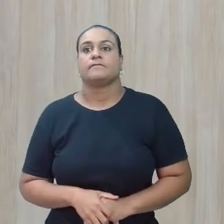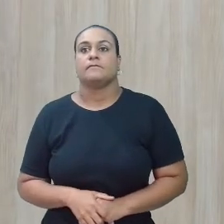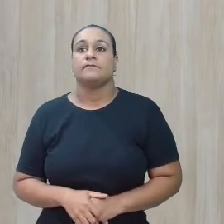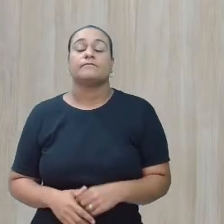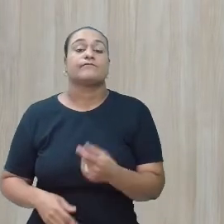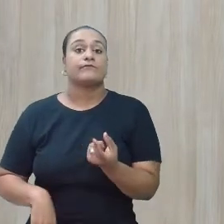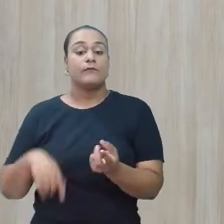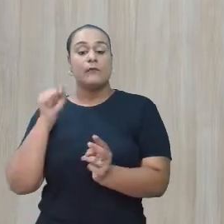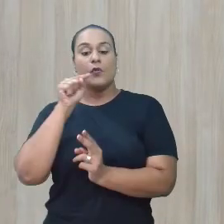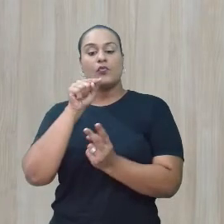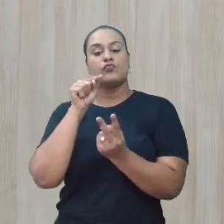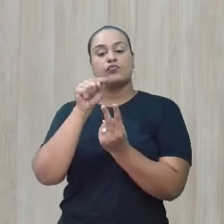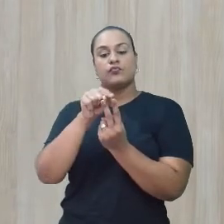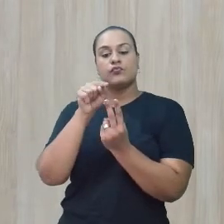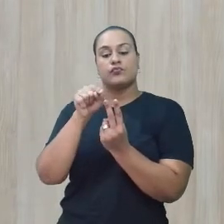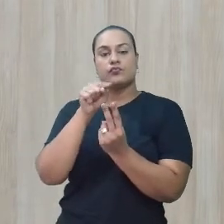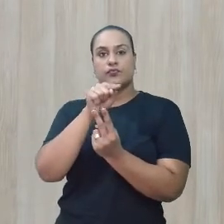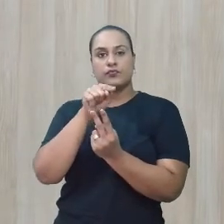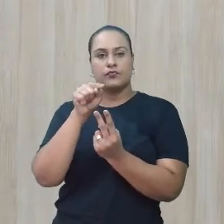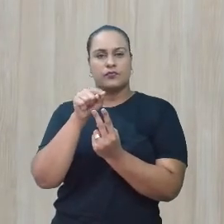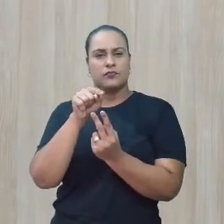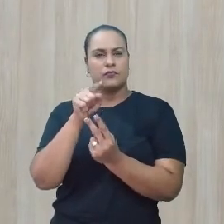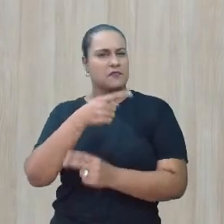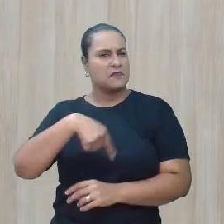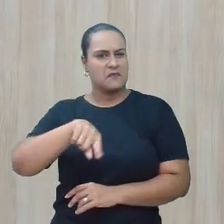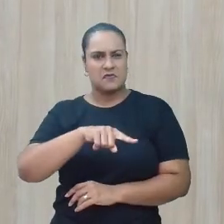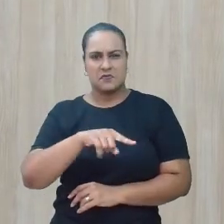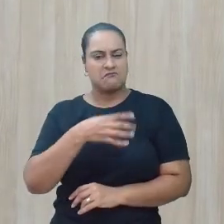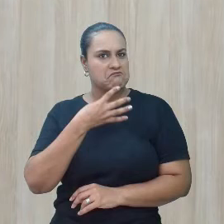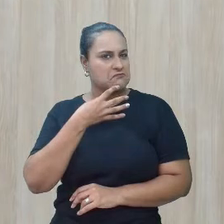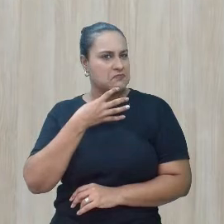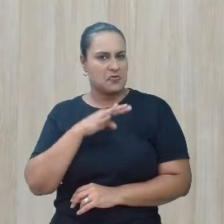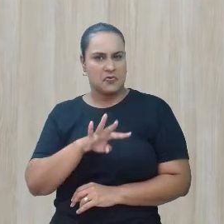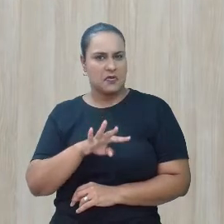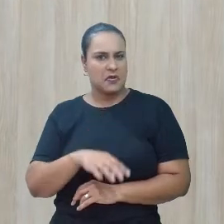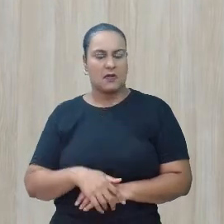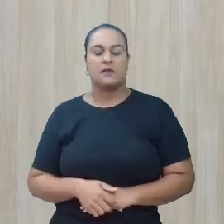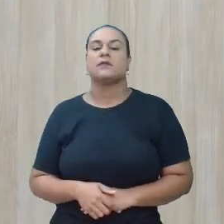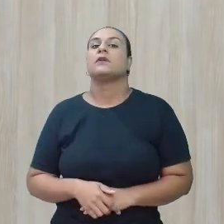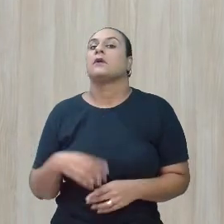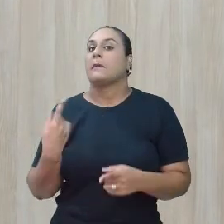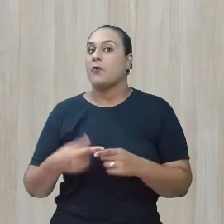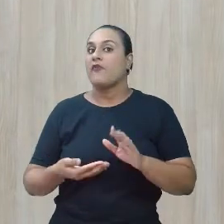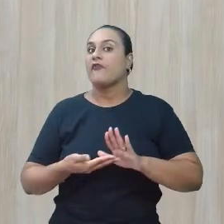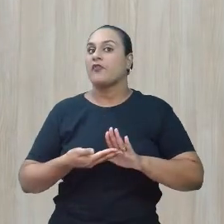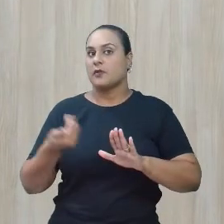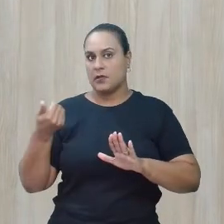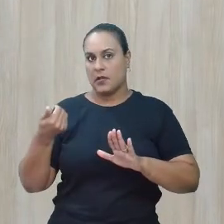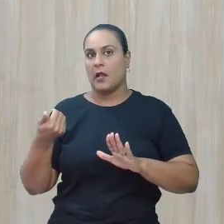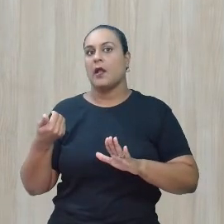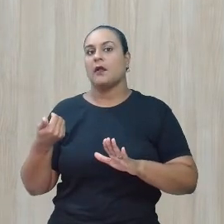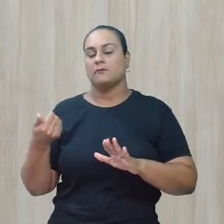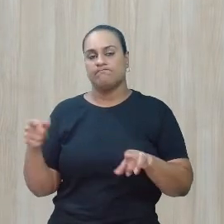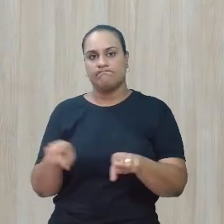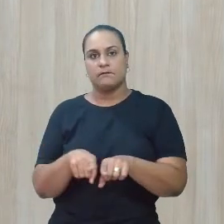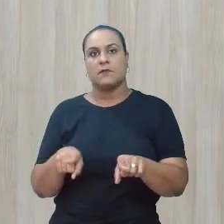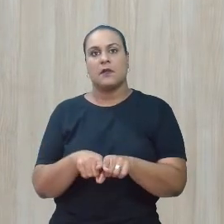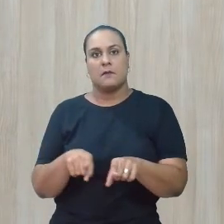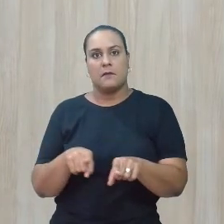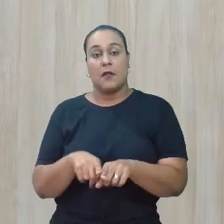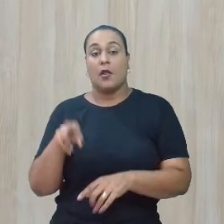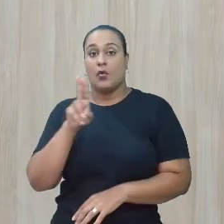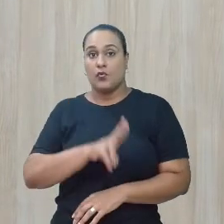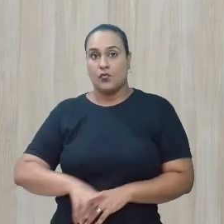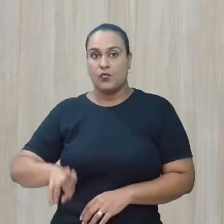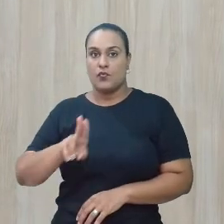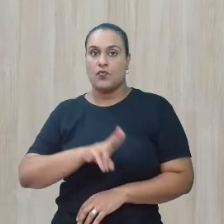O trema, nosso querido trema, alguns de vocês nem chegaram a conhecer o trema, ele foi abolido de vez da língua portuguesa, tá certo?